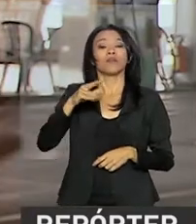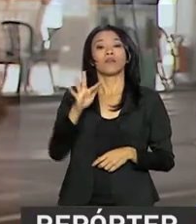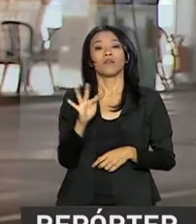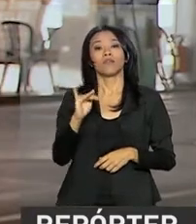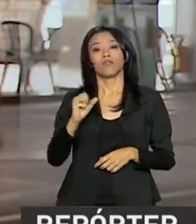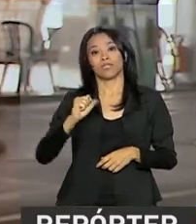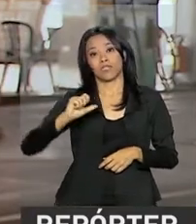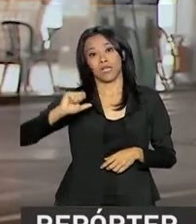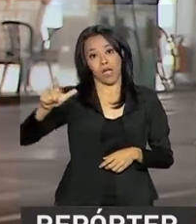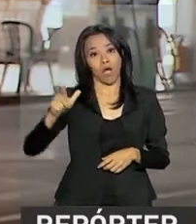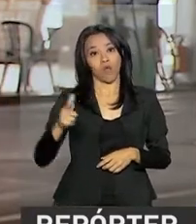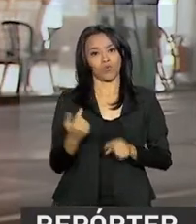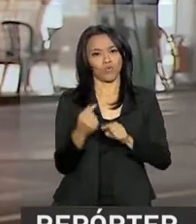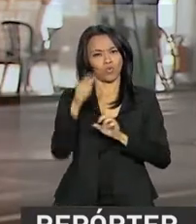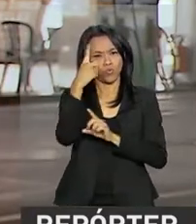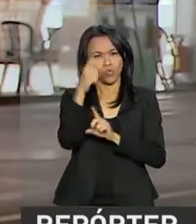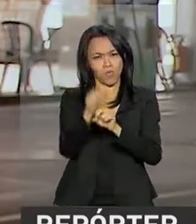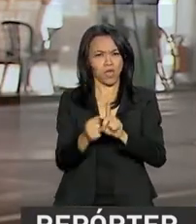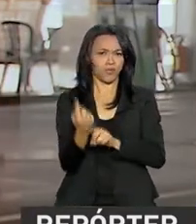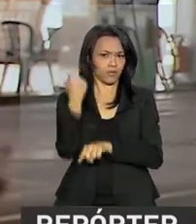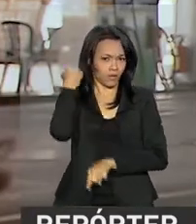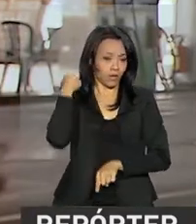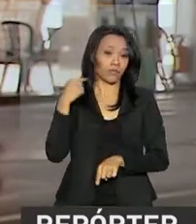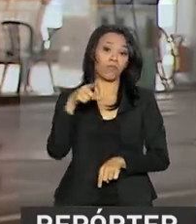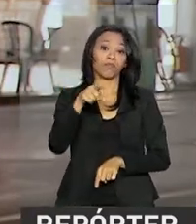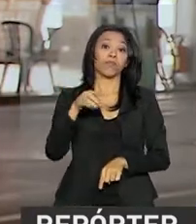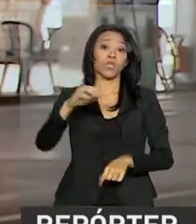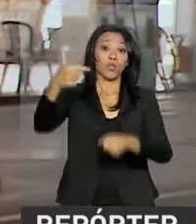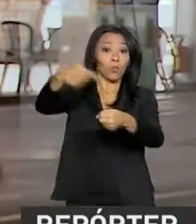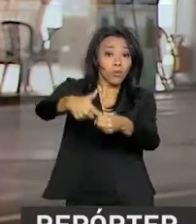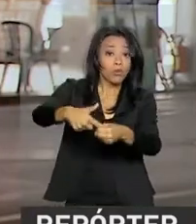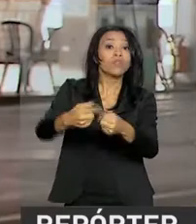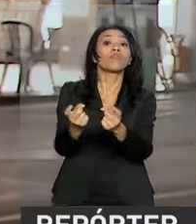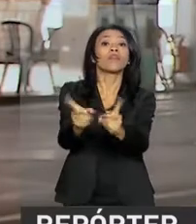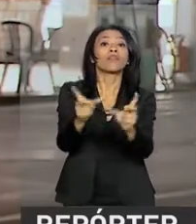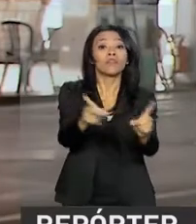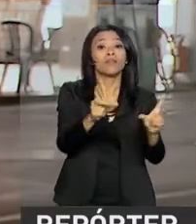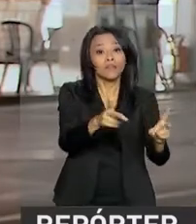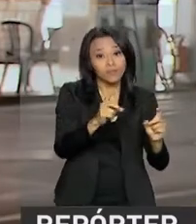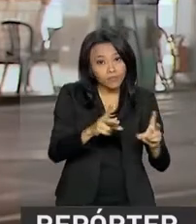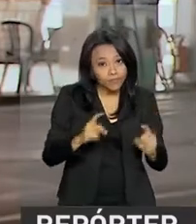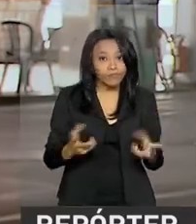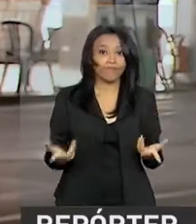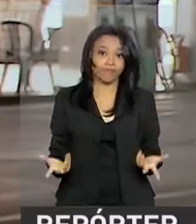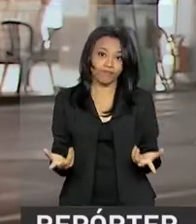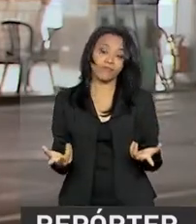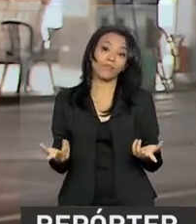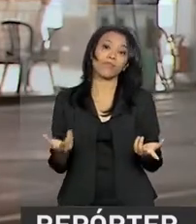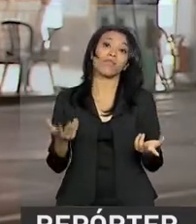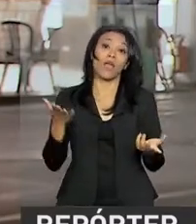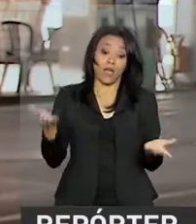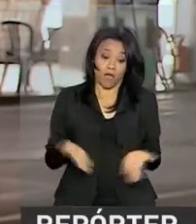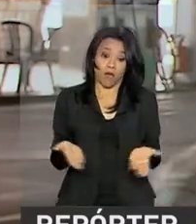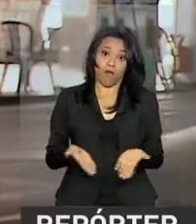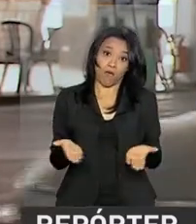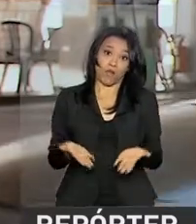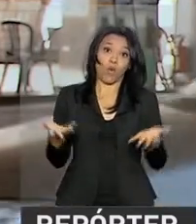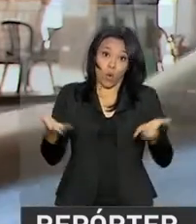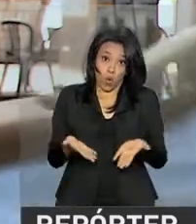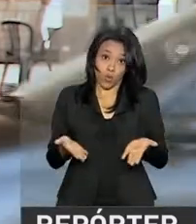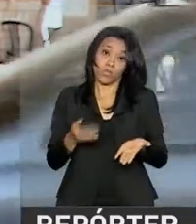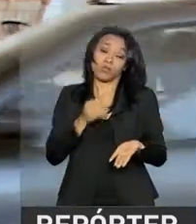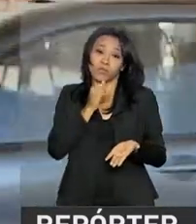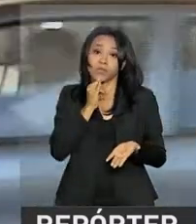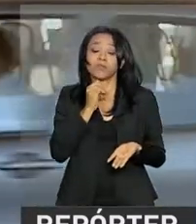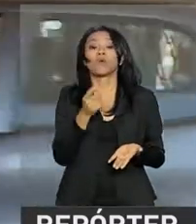atrás, por quanto que o posto estava vendendo naquele momento, certo? O estabelecimento estava vendendo. E de agora, de hoje, por